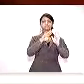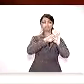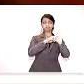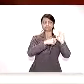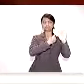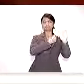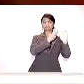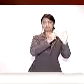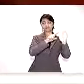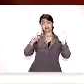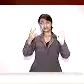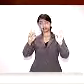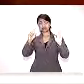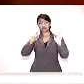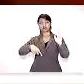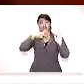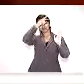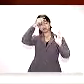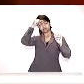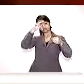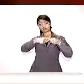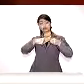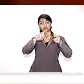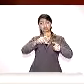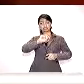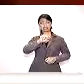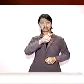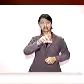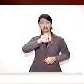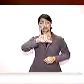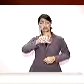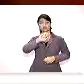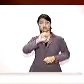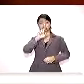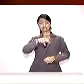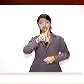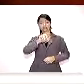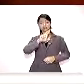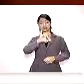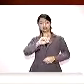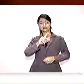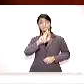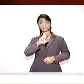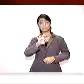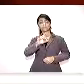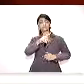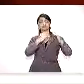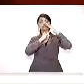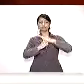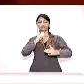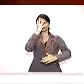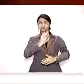Prefeitura Municipal de São José do Rio Preto ao Instituto Espírita Nosso Lar respectivamente no